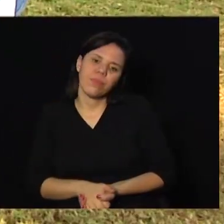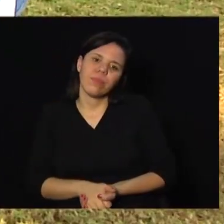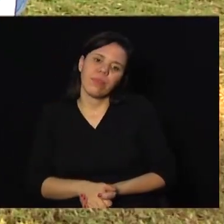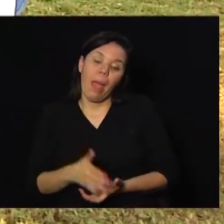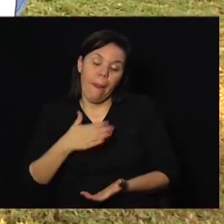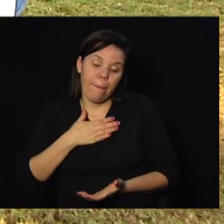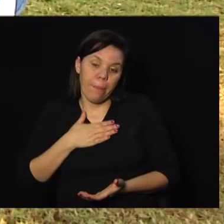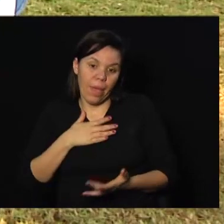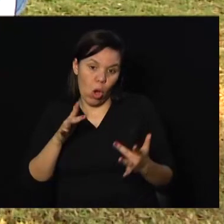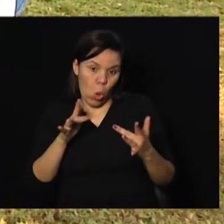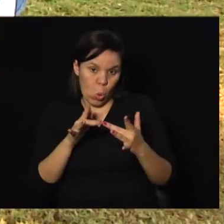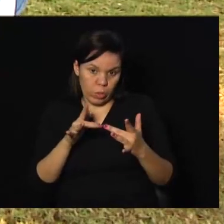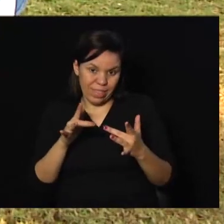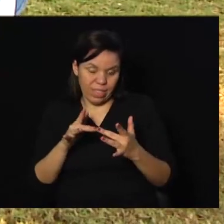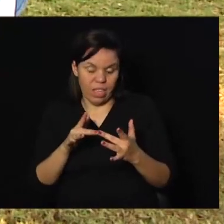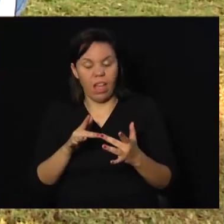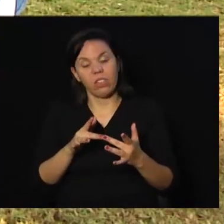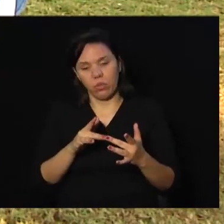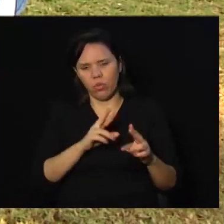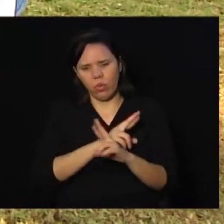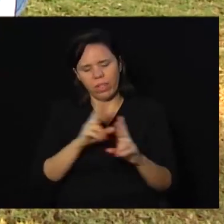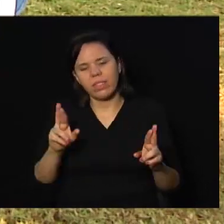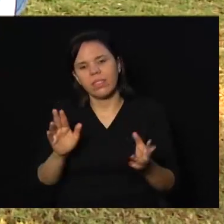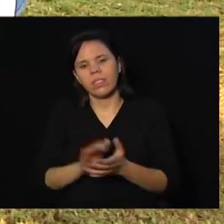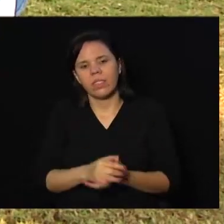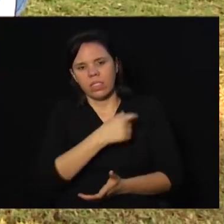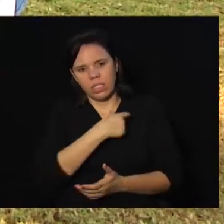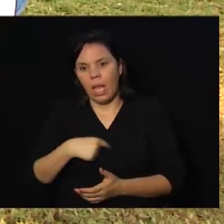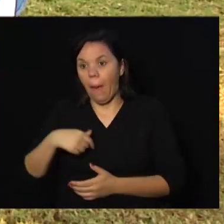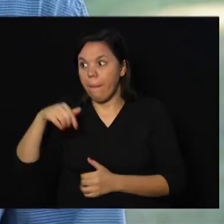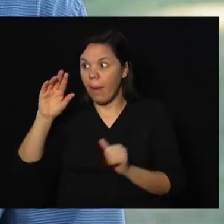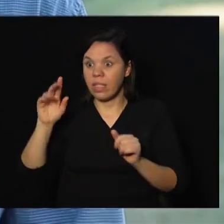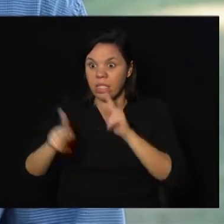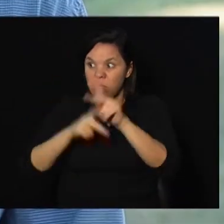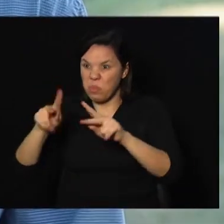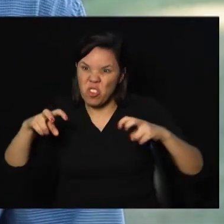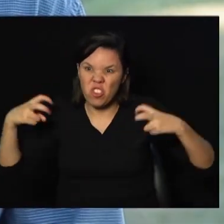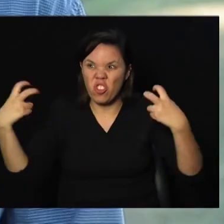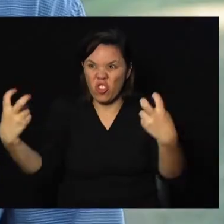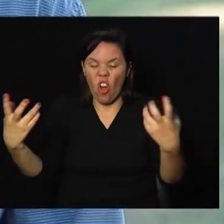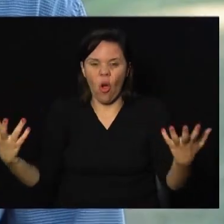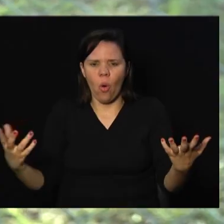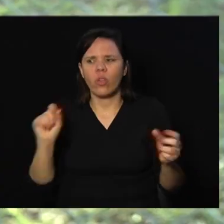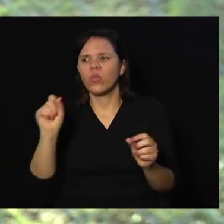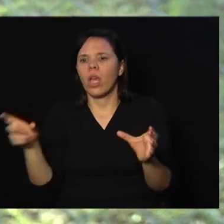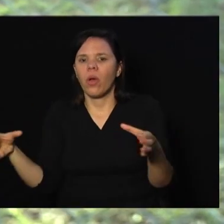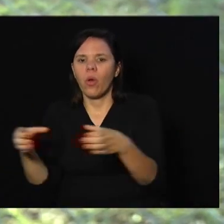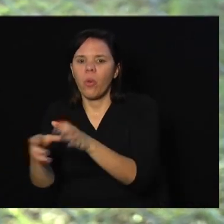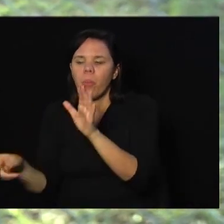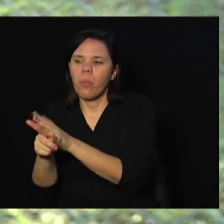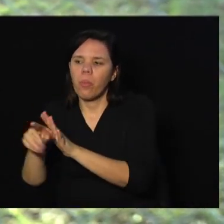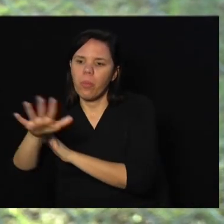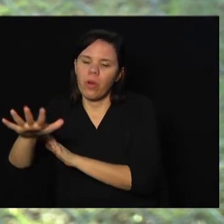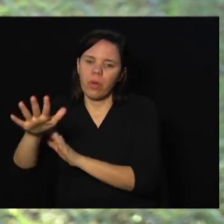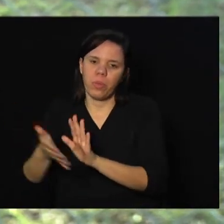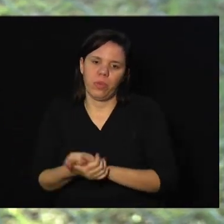minha relação com o Ponte Preta hoje é mais com o torcedor da Ponte do que com o clube, entendeu? Não que